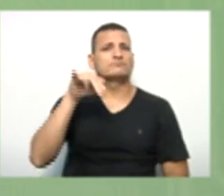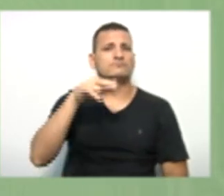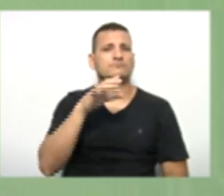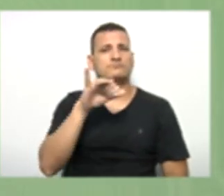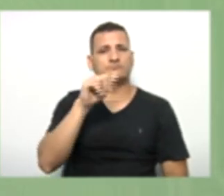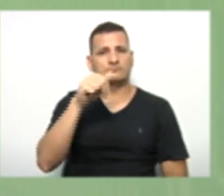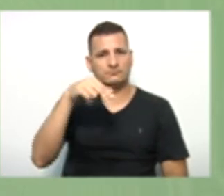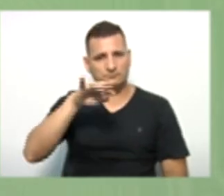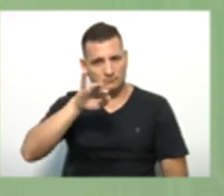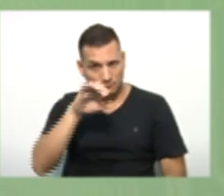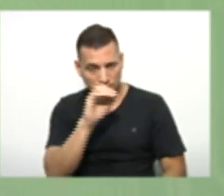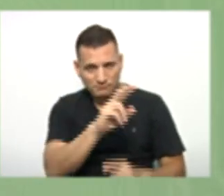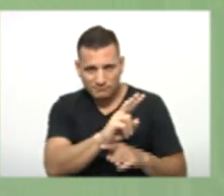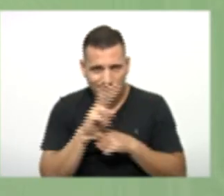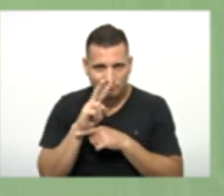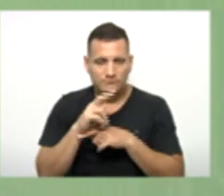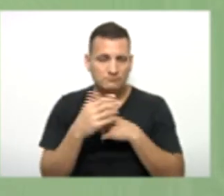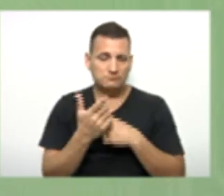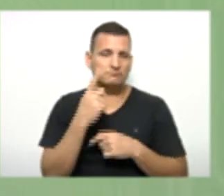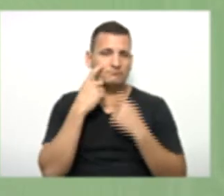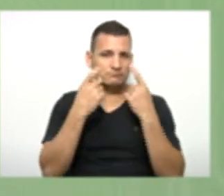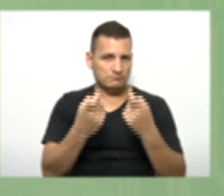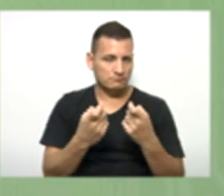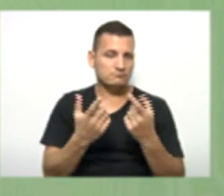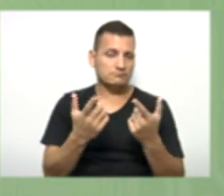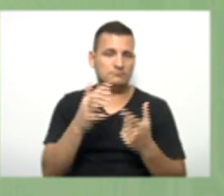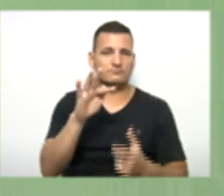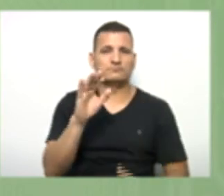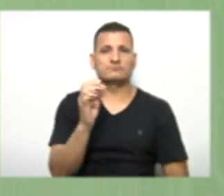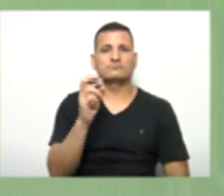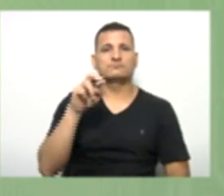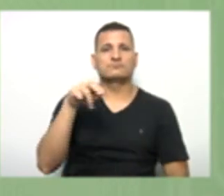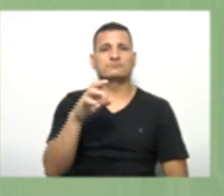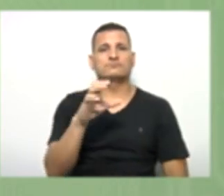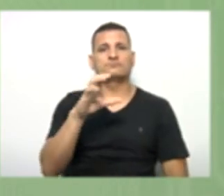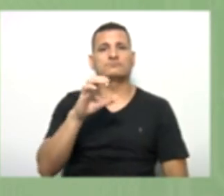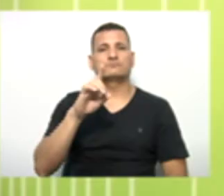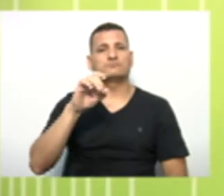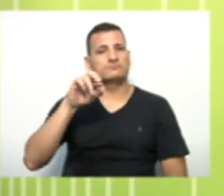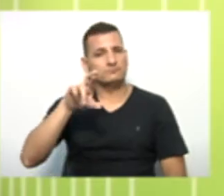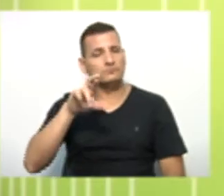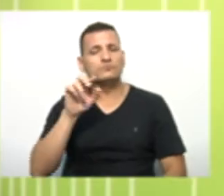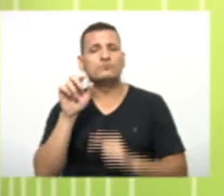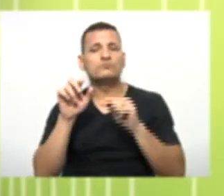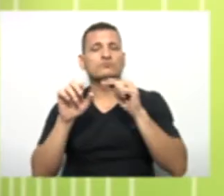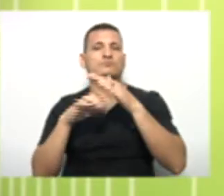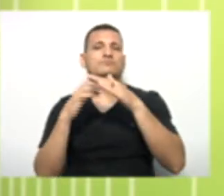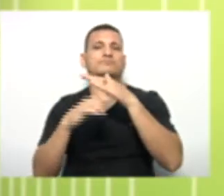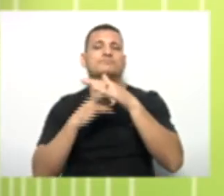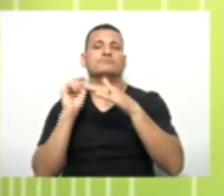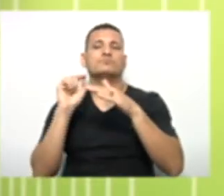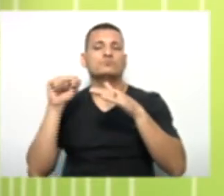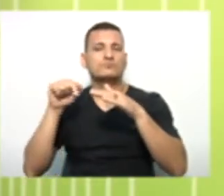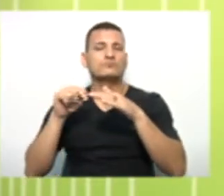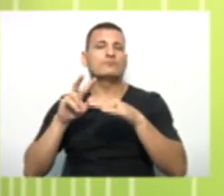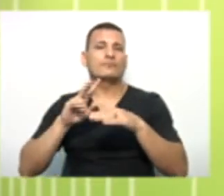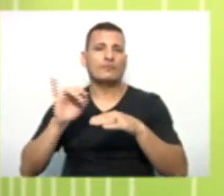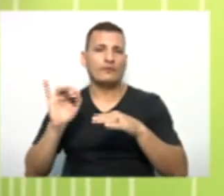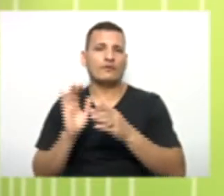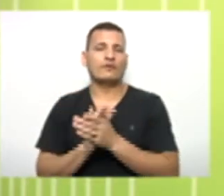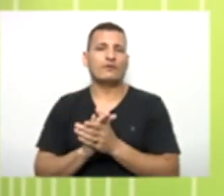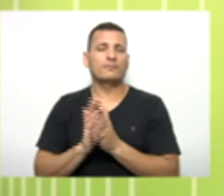muito interessante, né, além dos fornecedores, que são aquelas empresas que fornecem o quê? Que vai fornecer